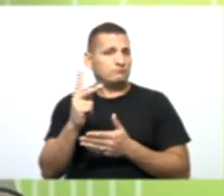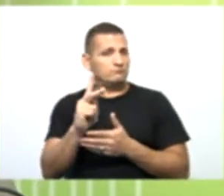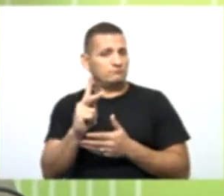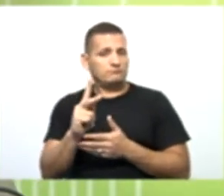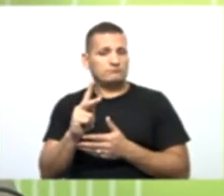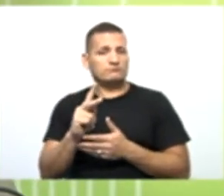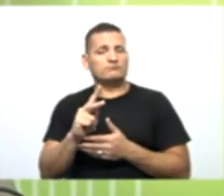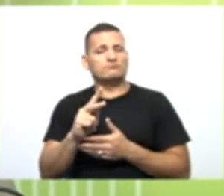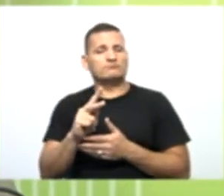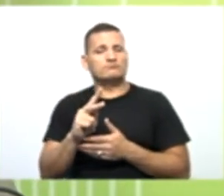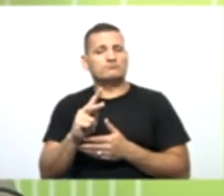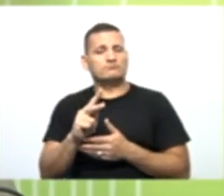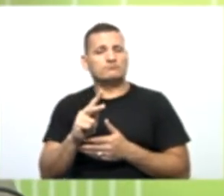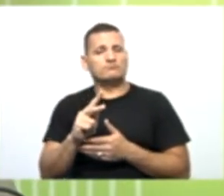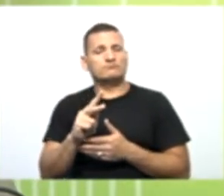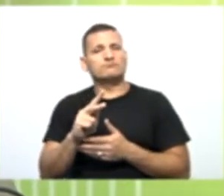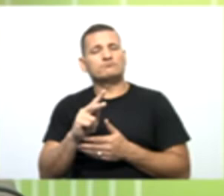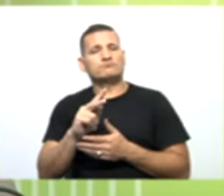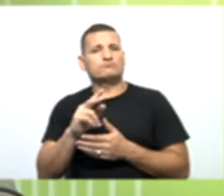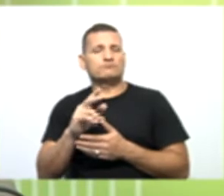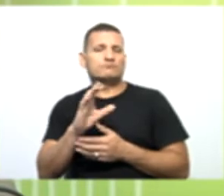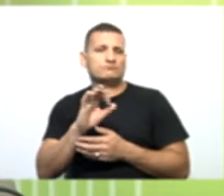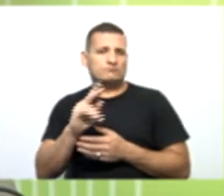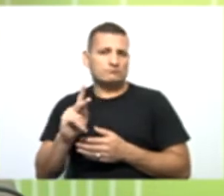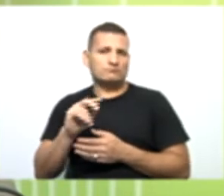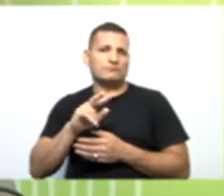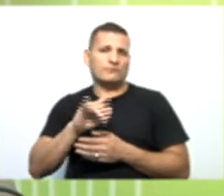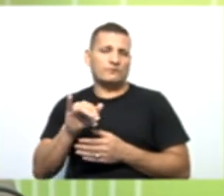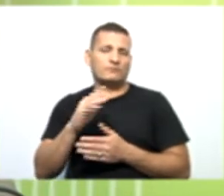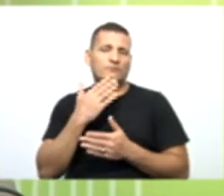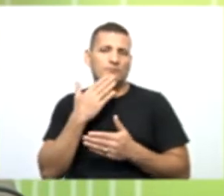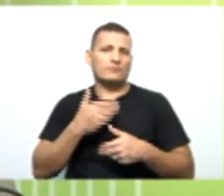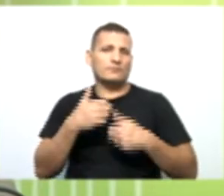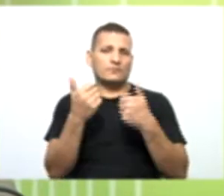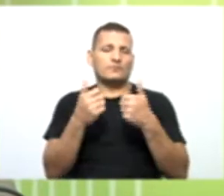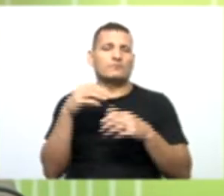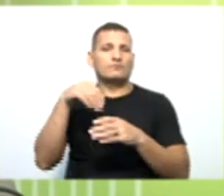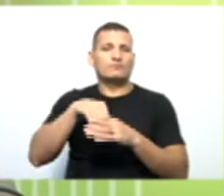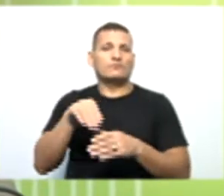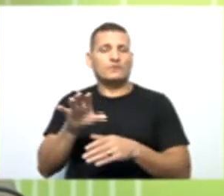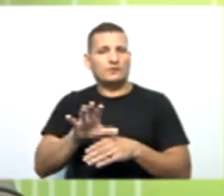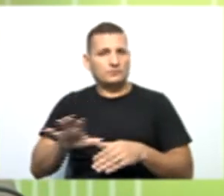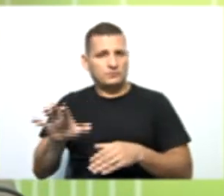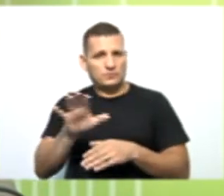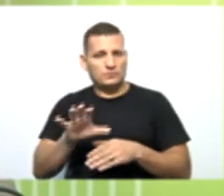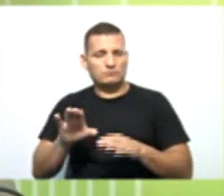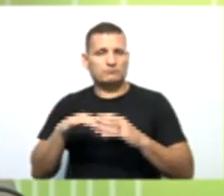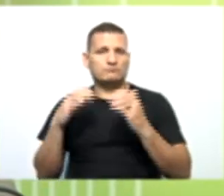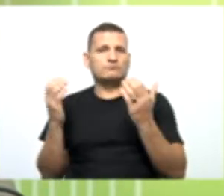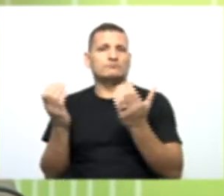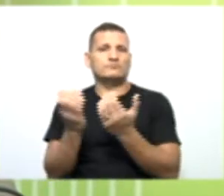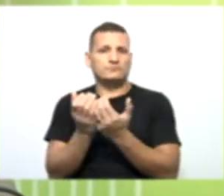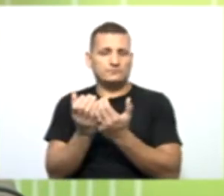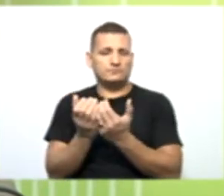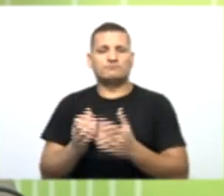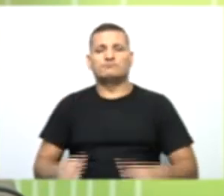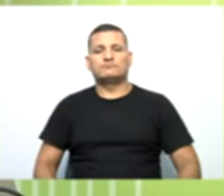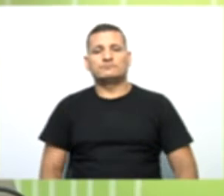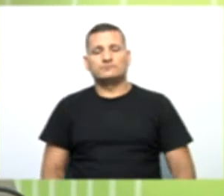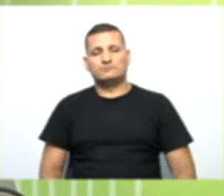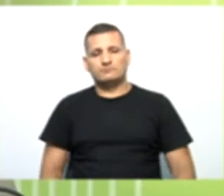vão ser empreendedora e se posicionar cada vez melhor dentro da região e da comunidade que vocês fazem